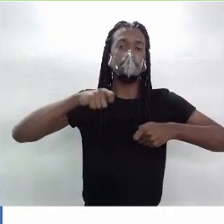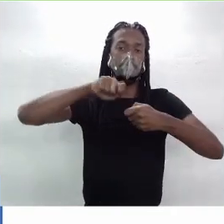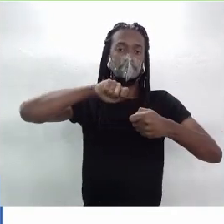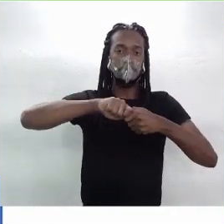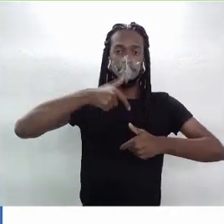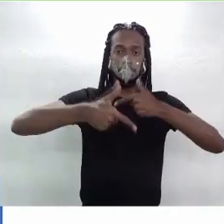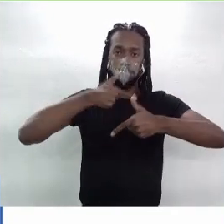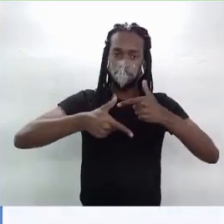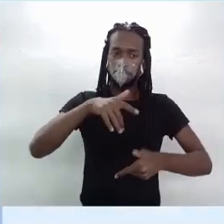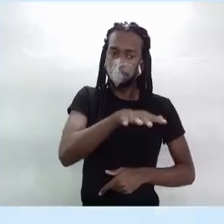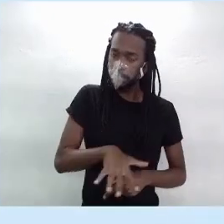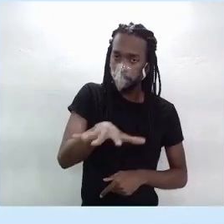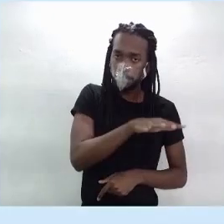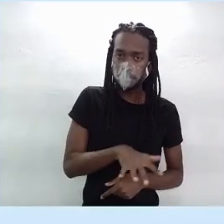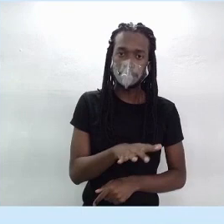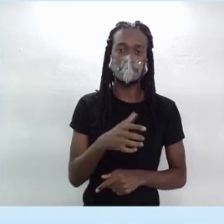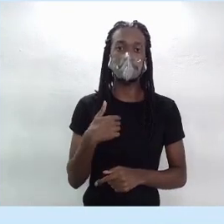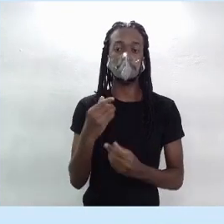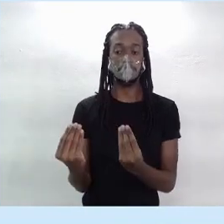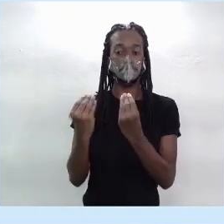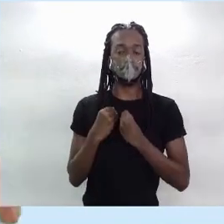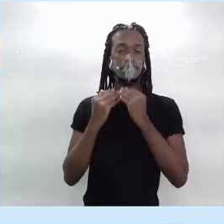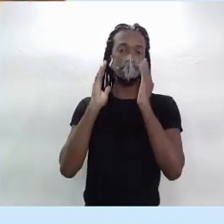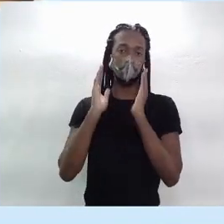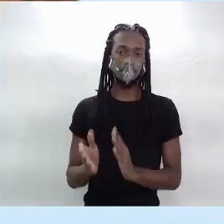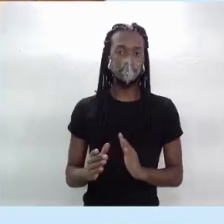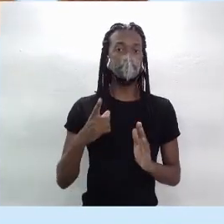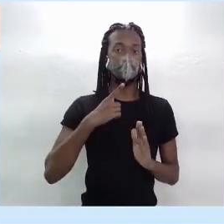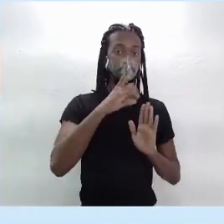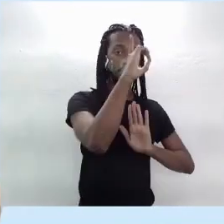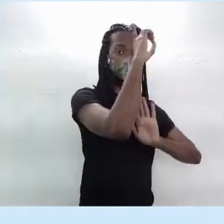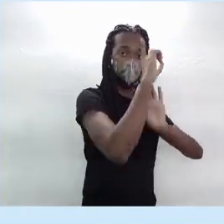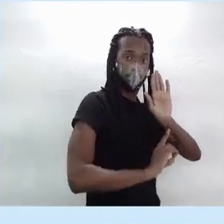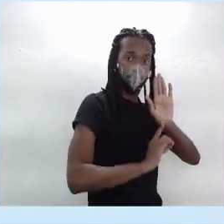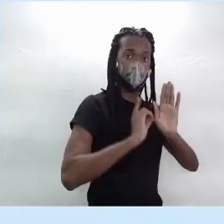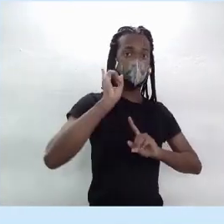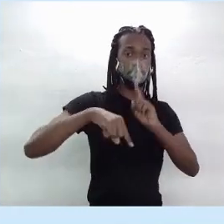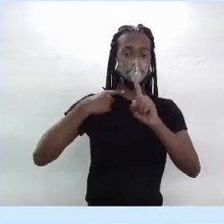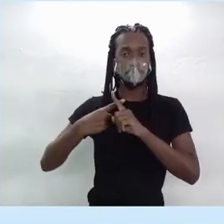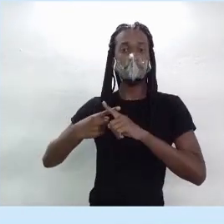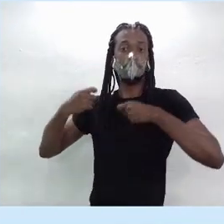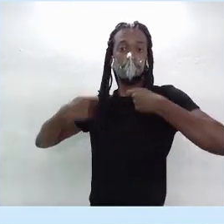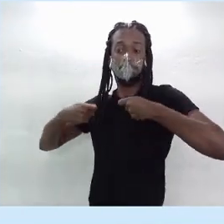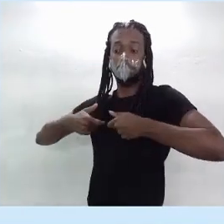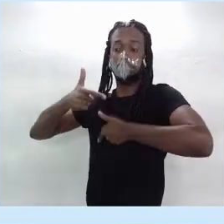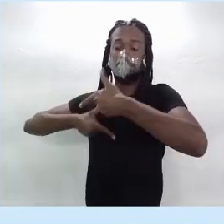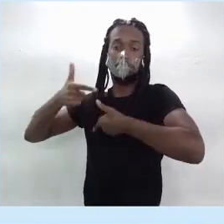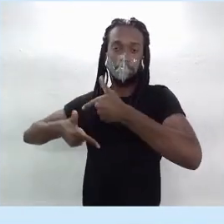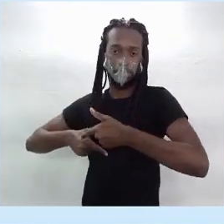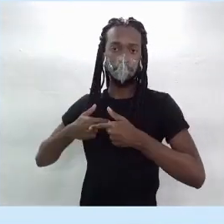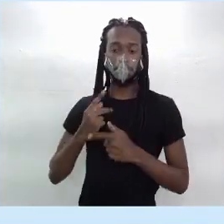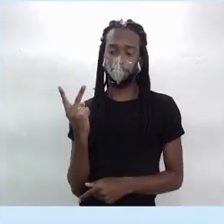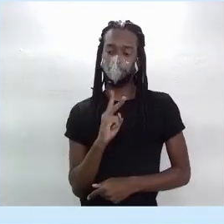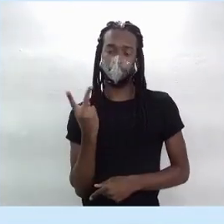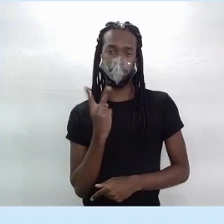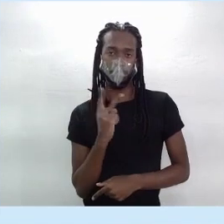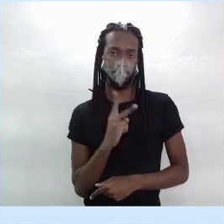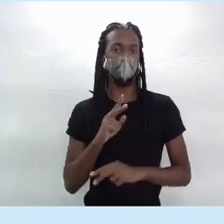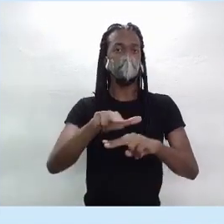são atribuídos. Então vejam só, o cidadão tem direitos e deveres. Para isso existe